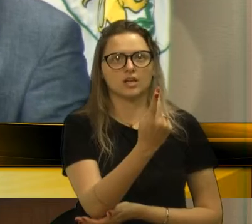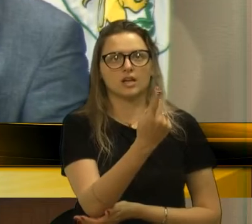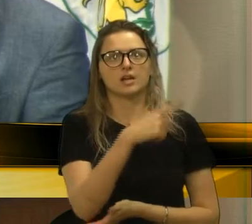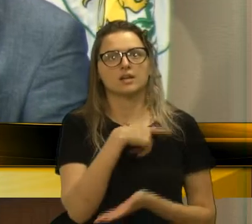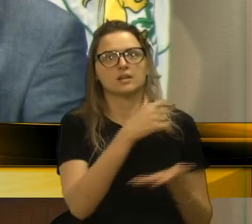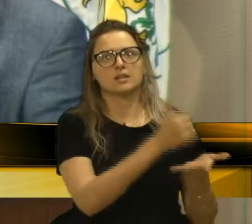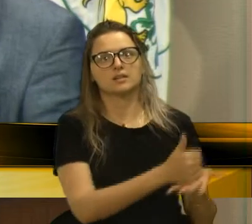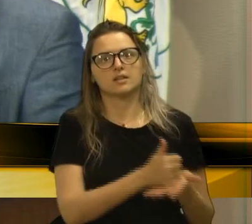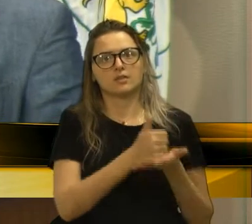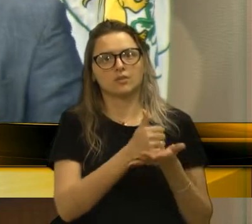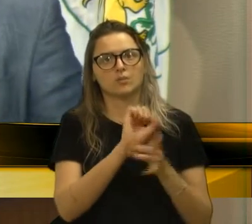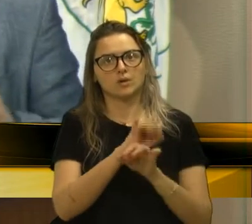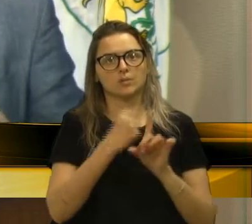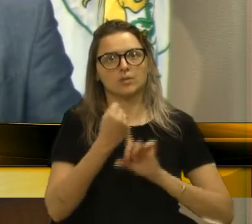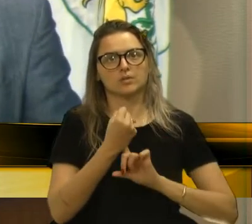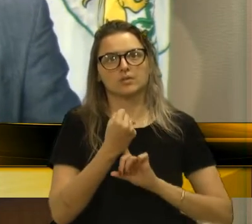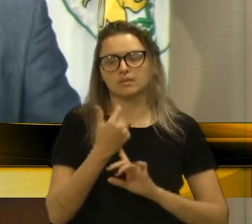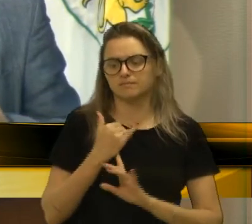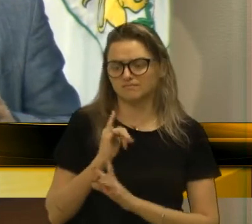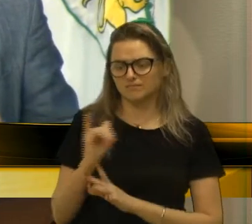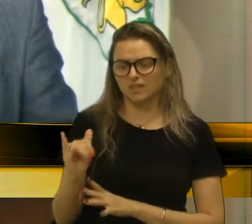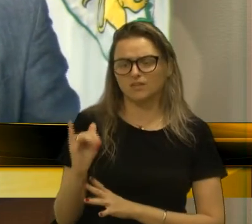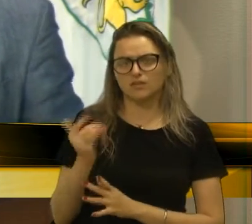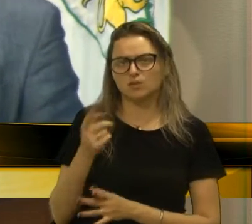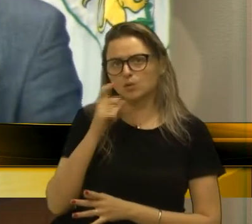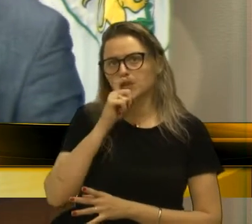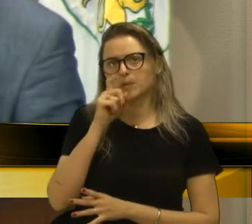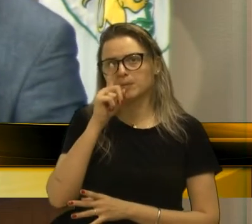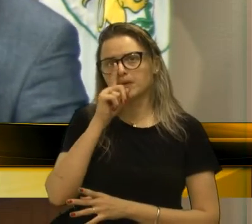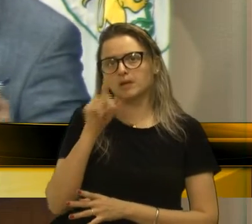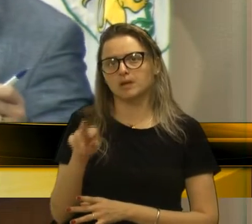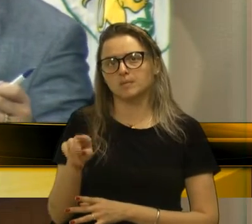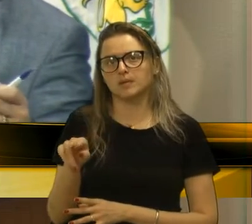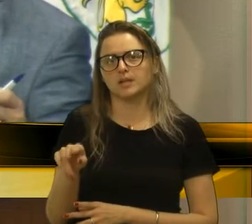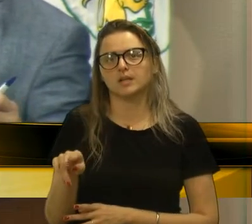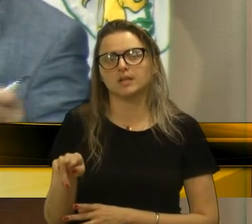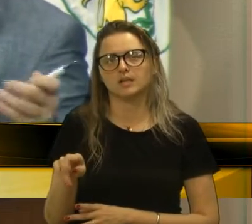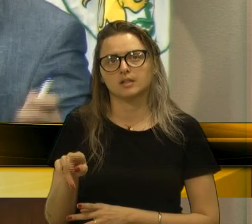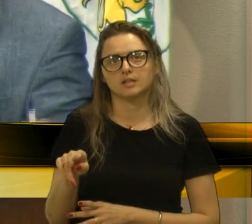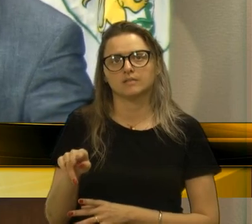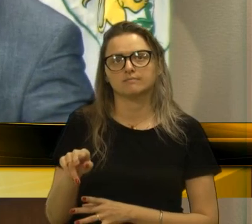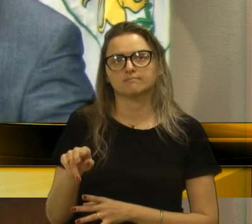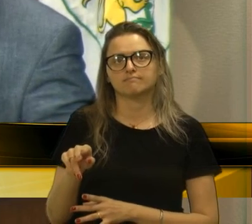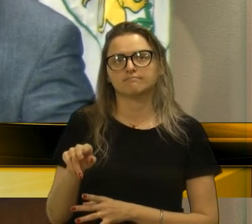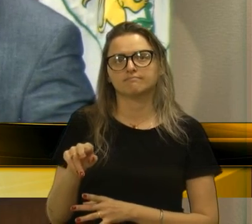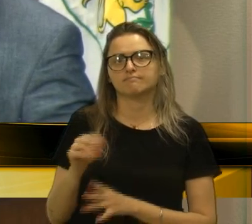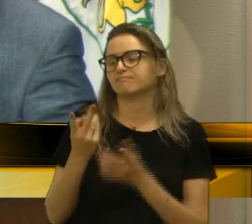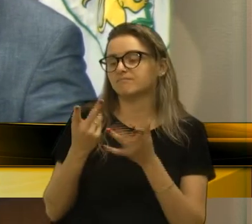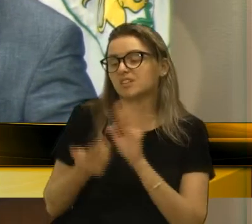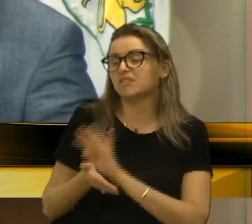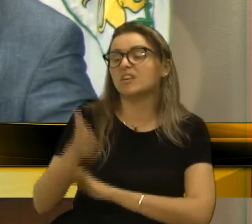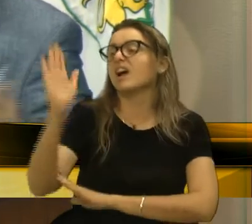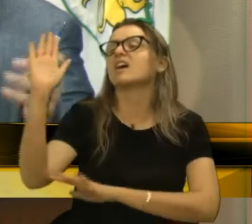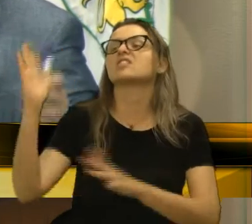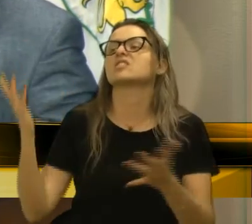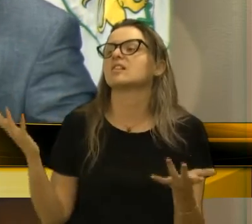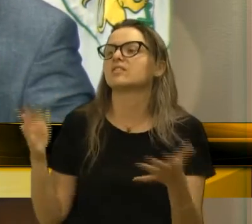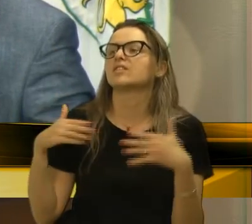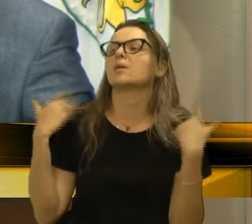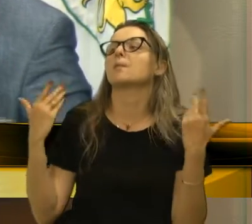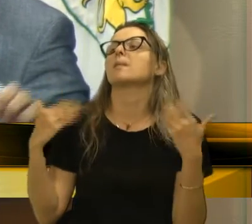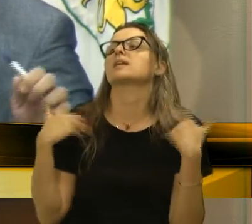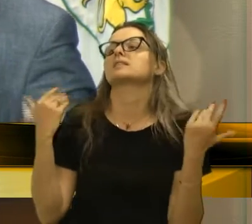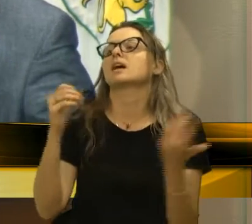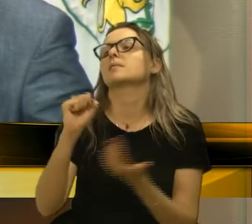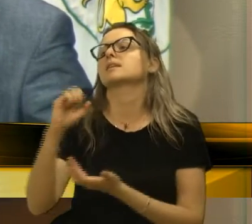assistente social, e a assistente social disse para o pai, para a mãe e para a filha, olha, viajem para